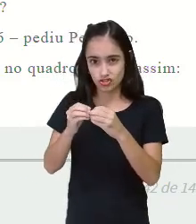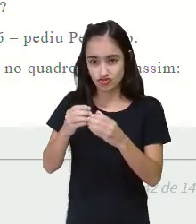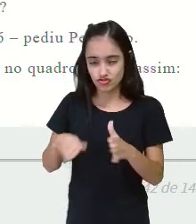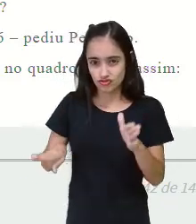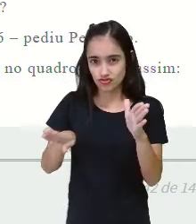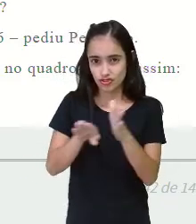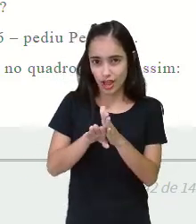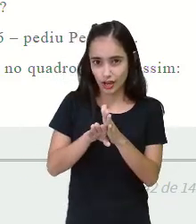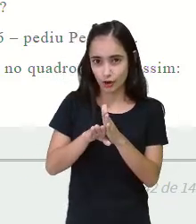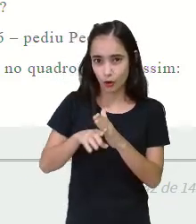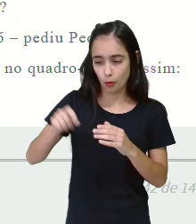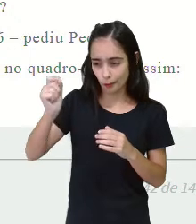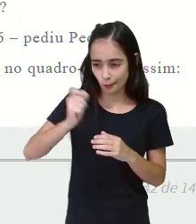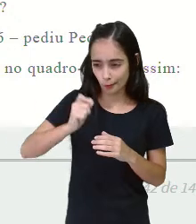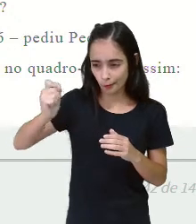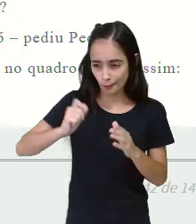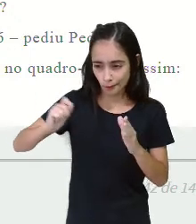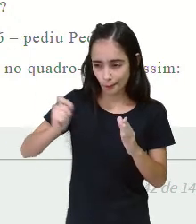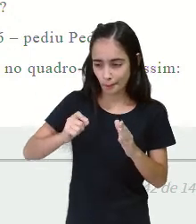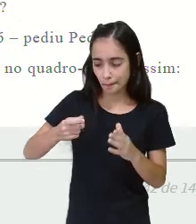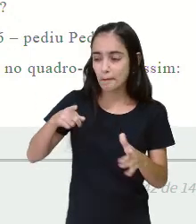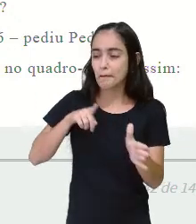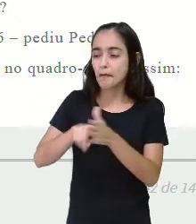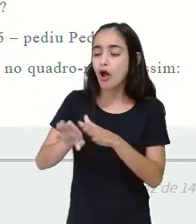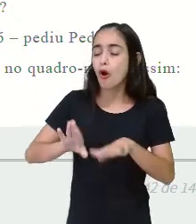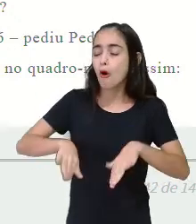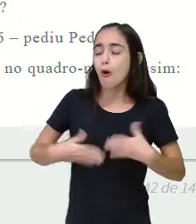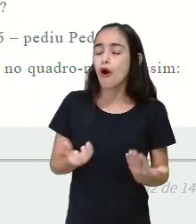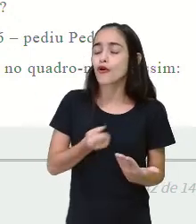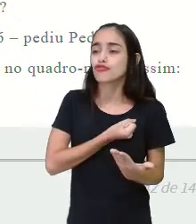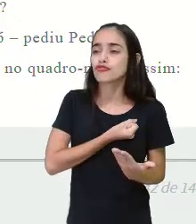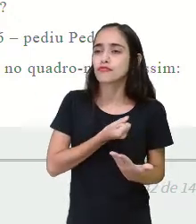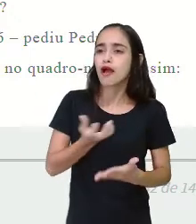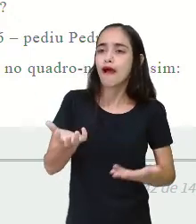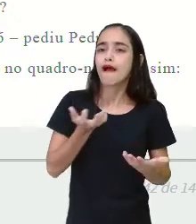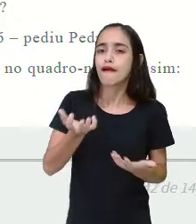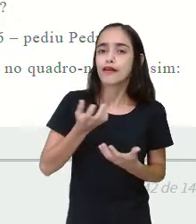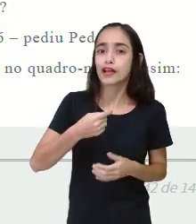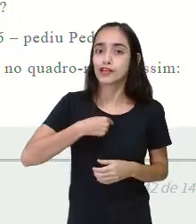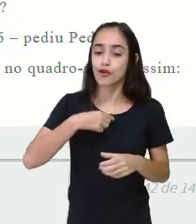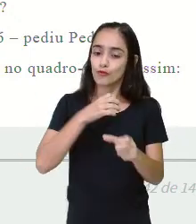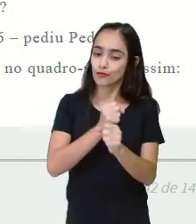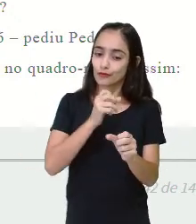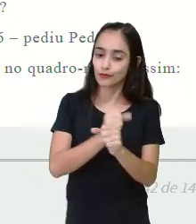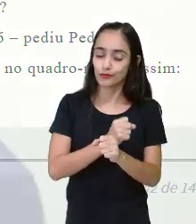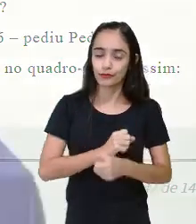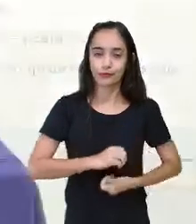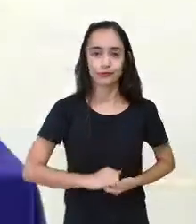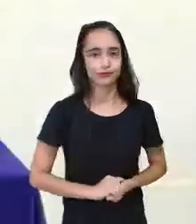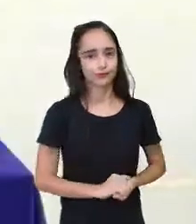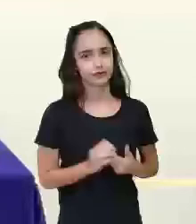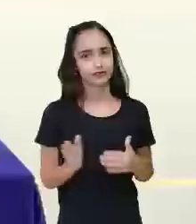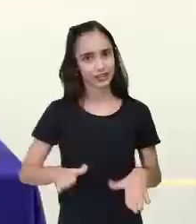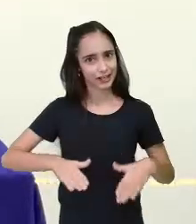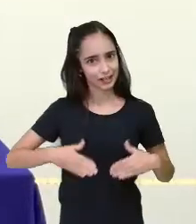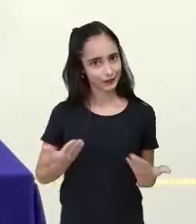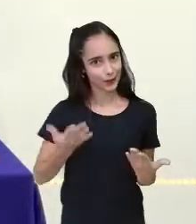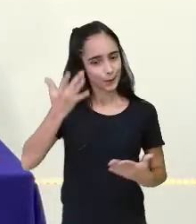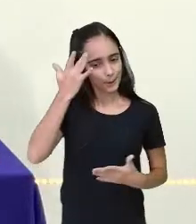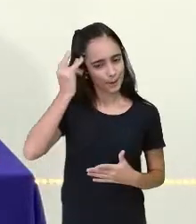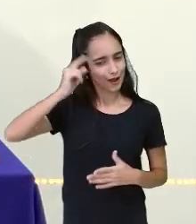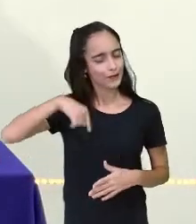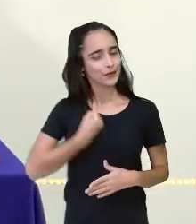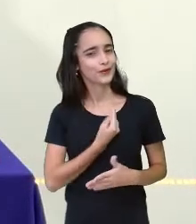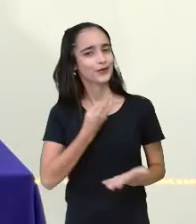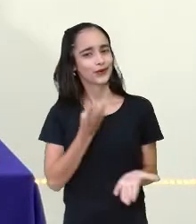que números querem que eu some? Aí, amanhã, a gente continua essa leitura da Árvore de